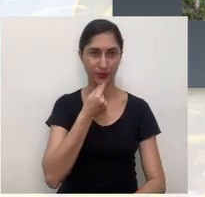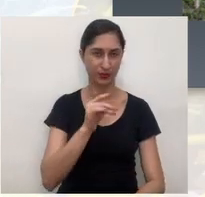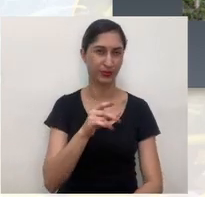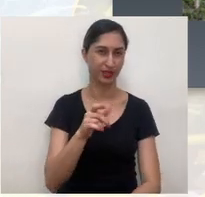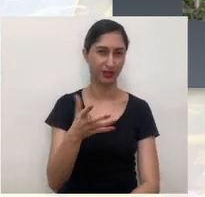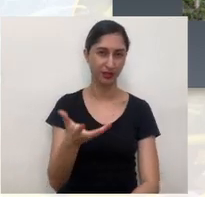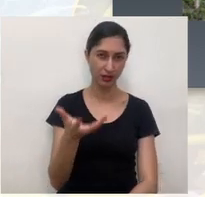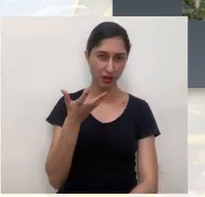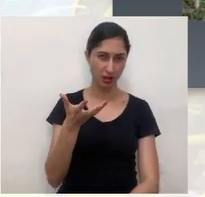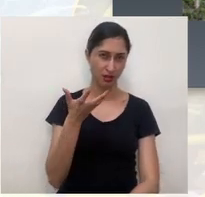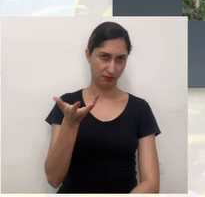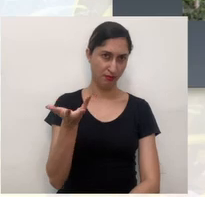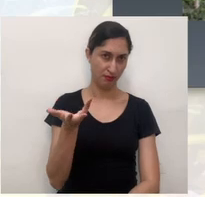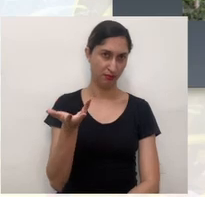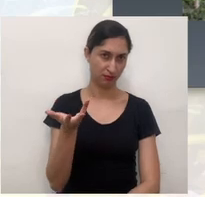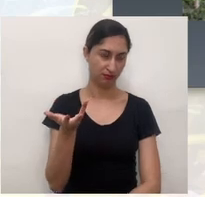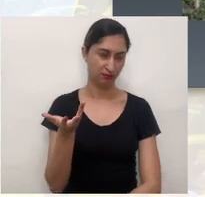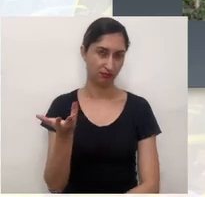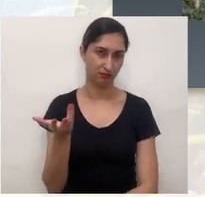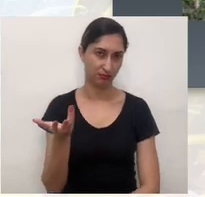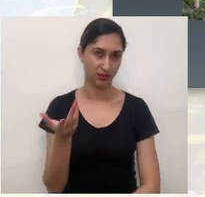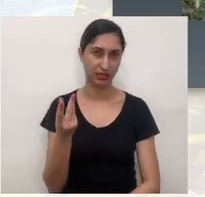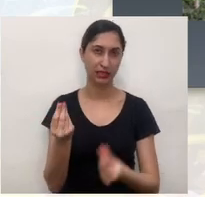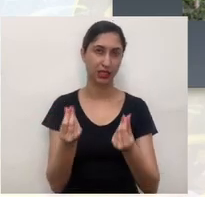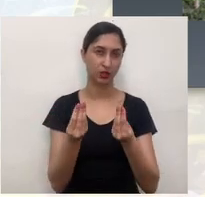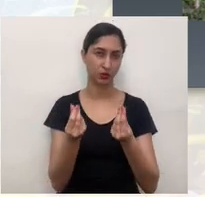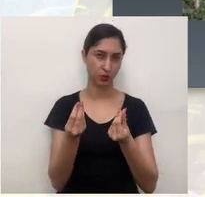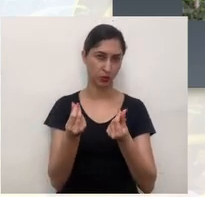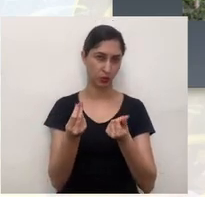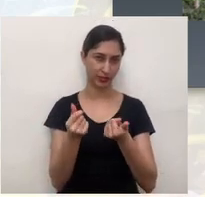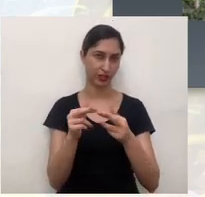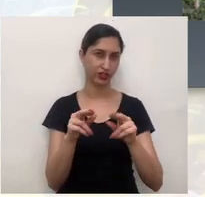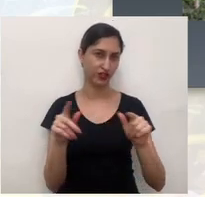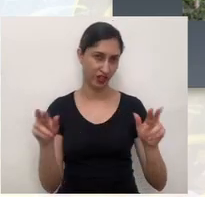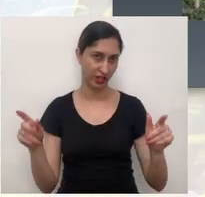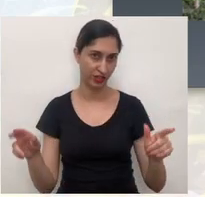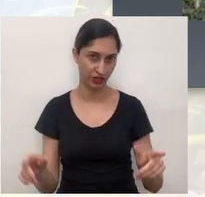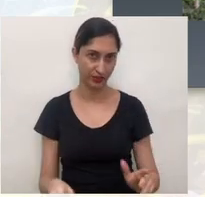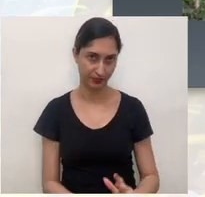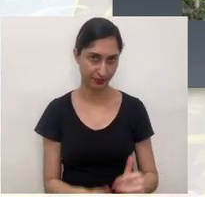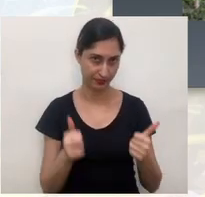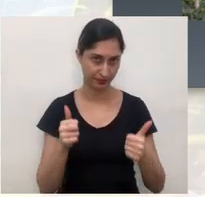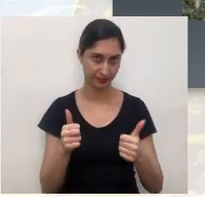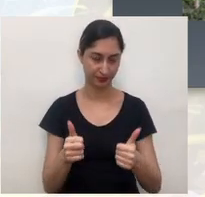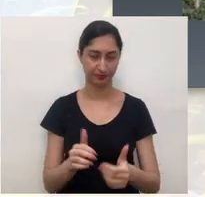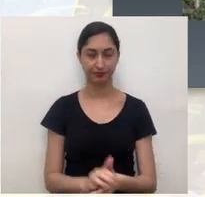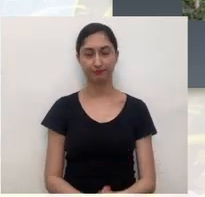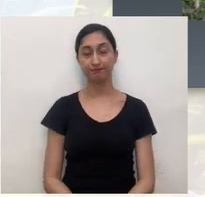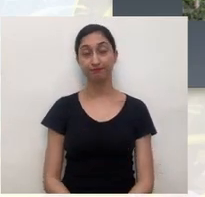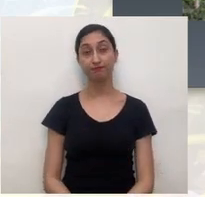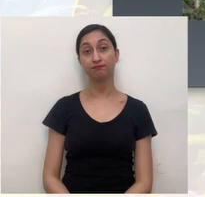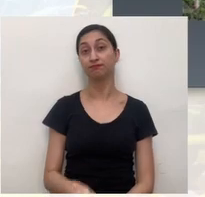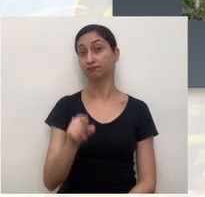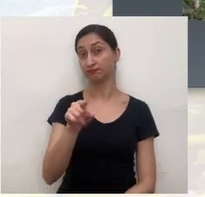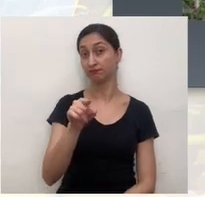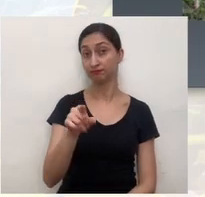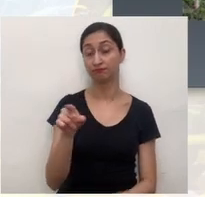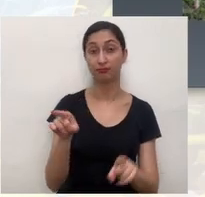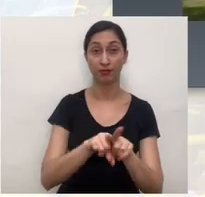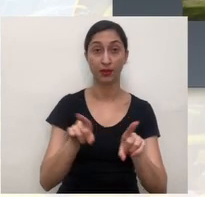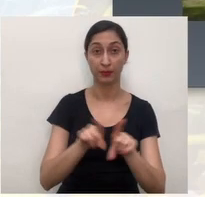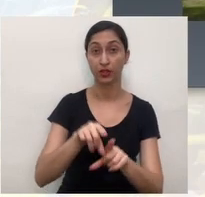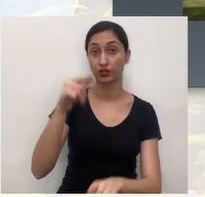de tirar partido das texturas, das diferentes texturas. Tá? Esse mesmo esquema ele vai